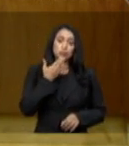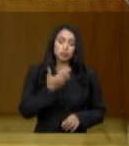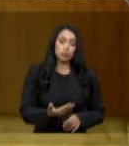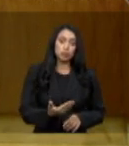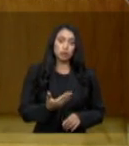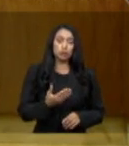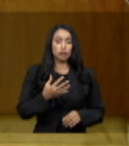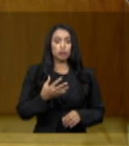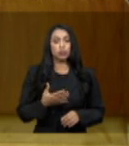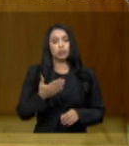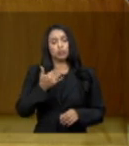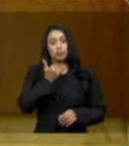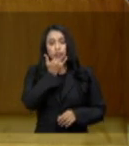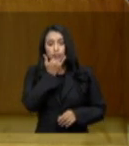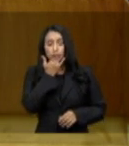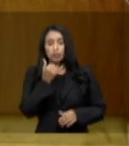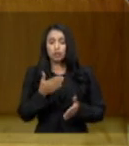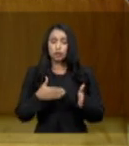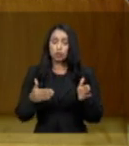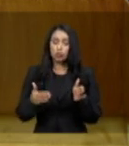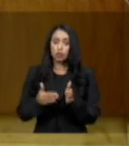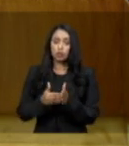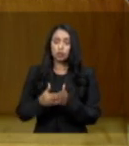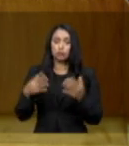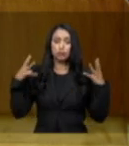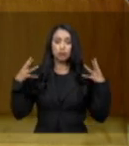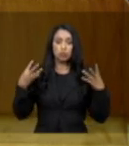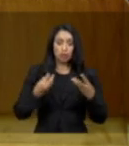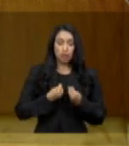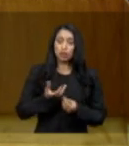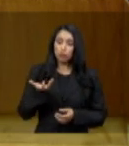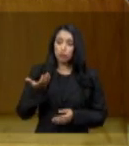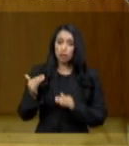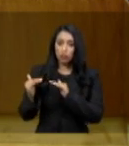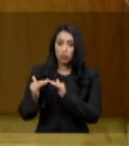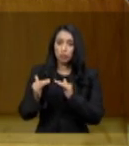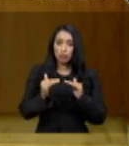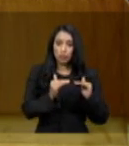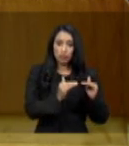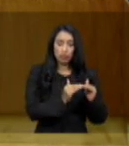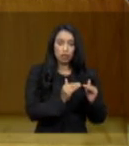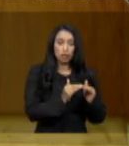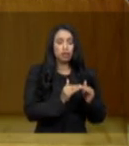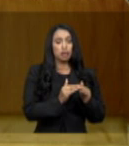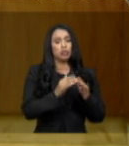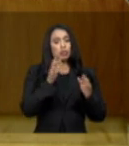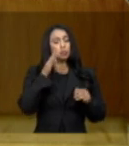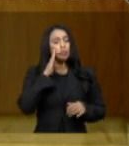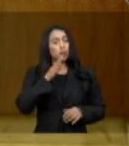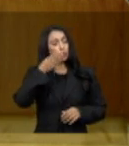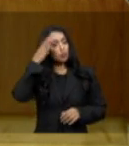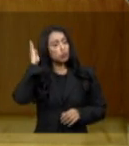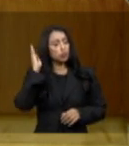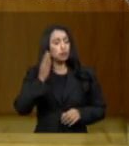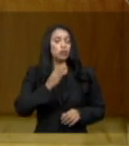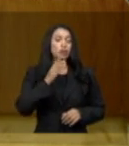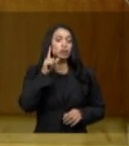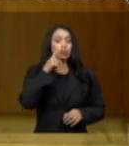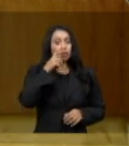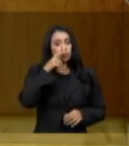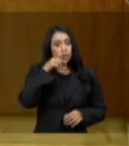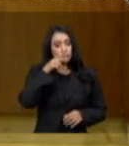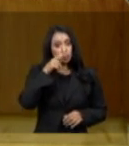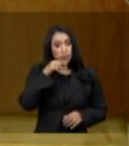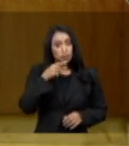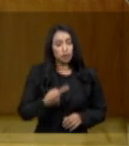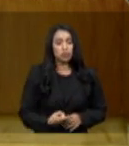colegas a quem eu tenderia a acompanhava início uma cor era o ministro gilmar mendes mais para não ficar uma